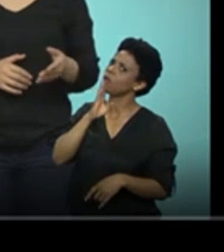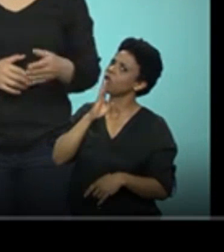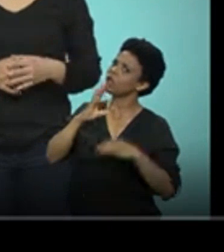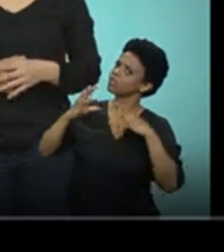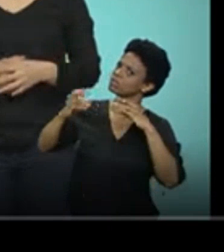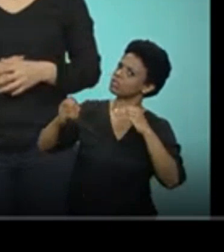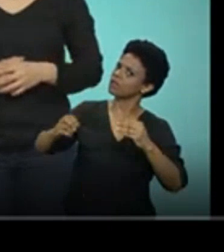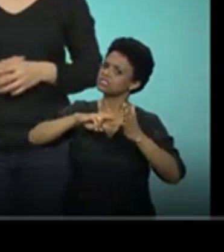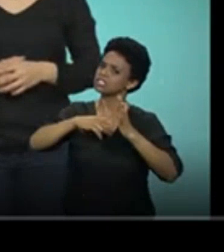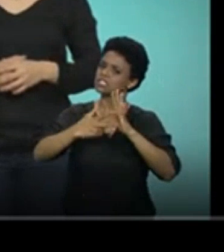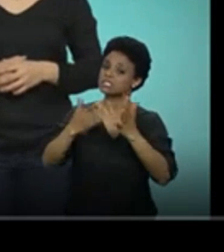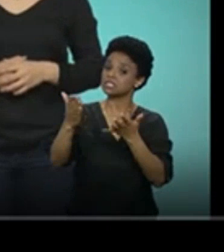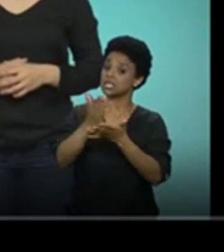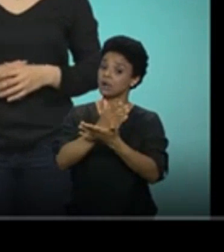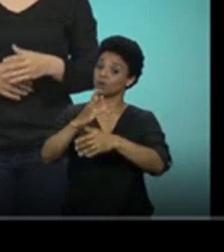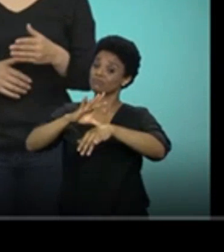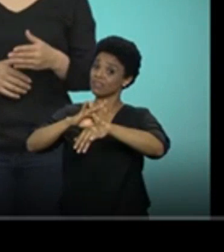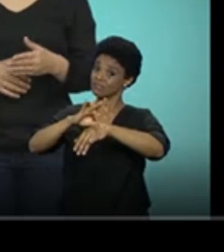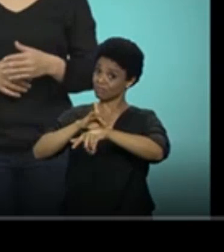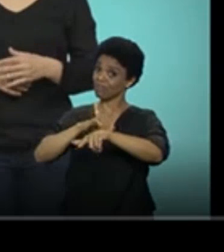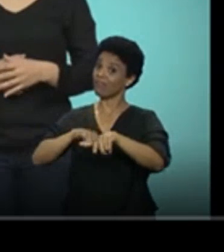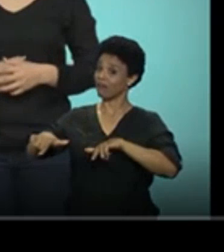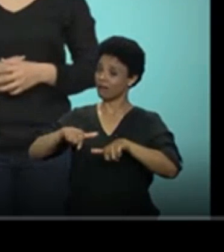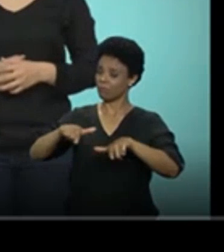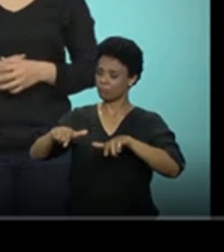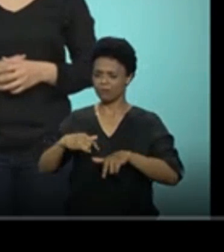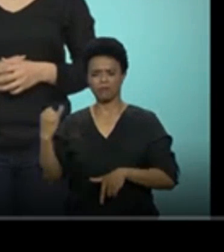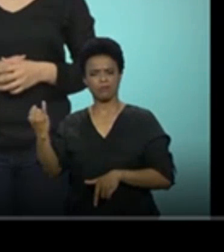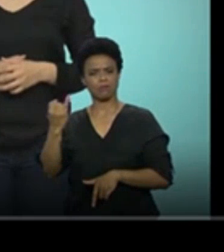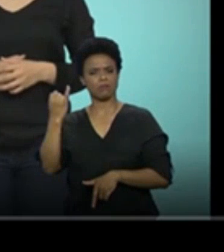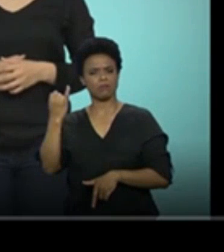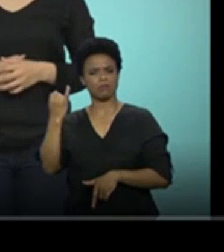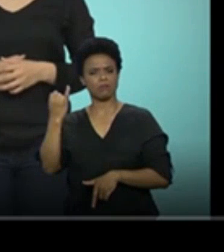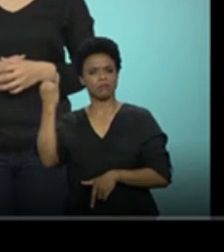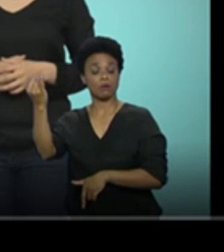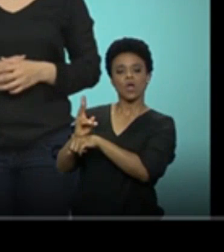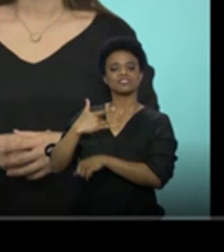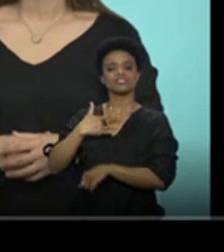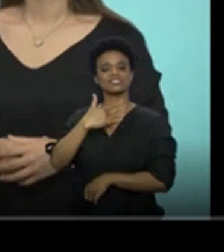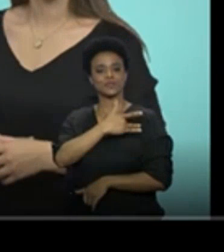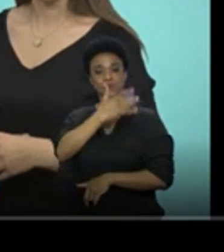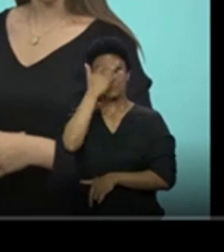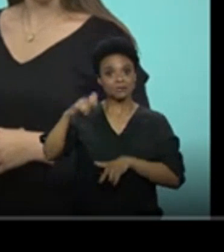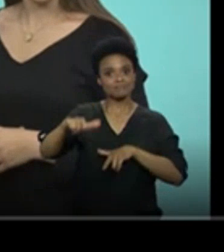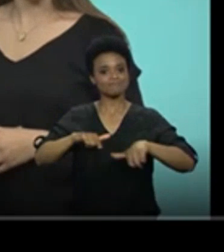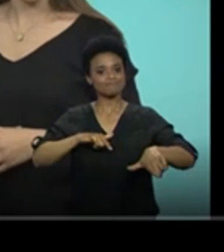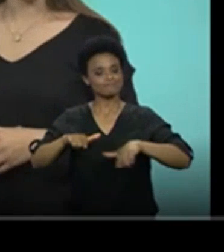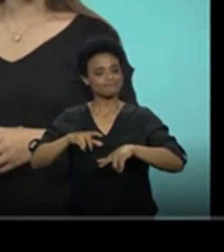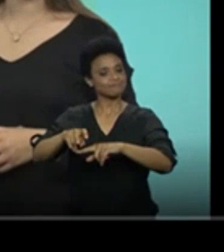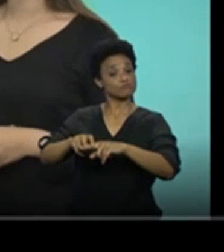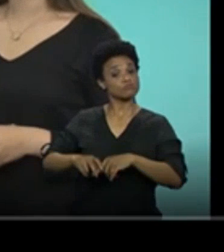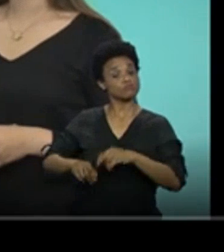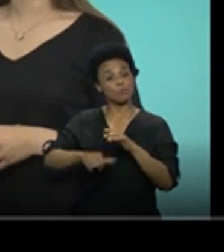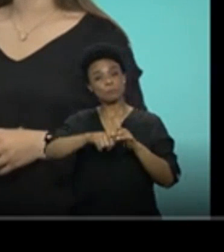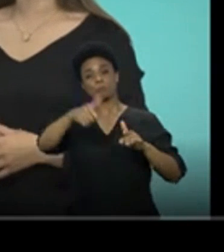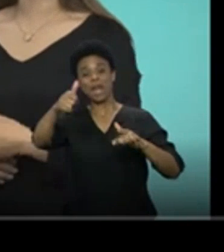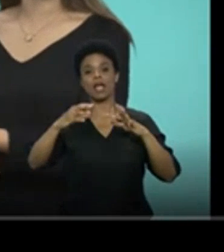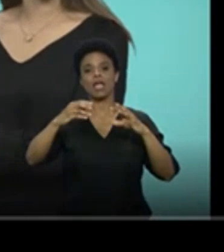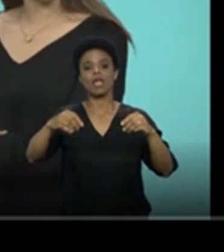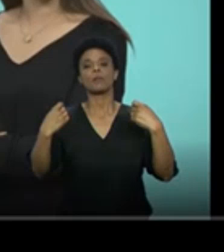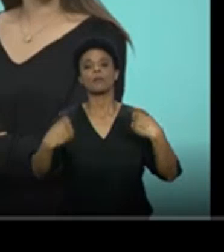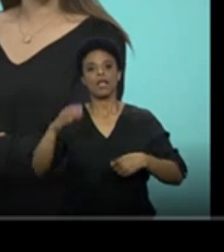conceitos e algumas das principais doenças ocupacionais é essencial para preservar a saúde do trabalhador. E para isso, primeiramente,